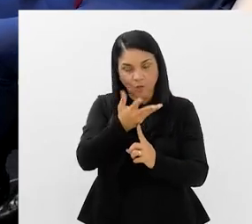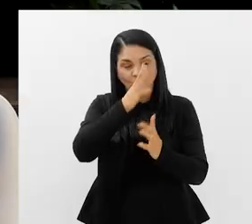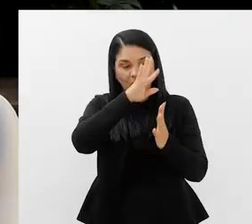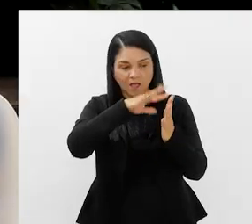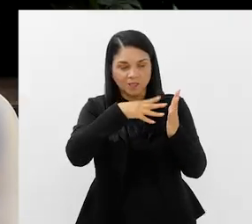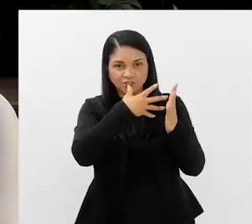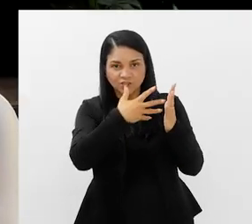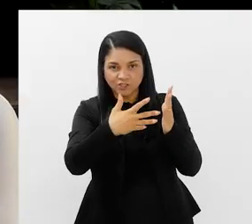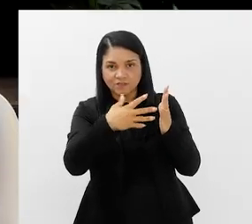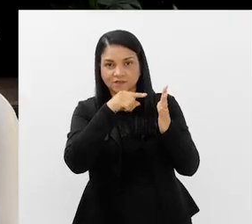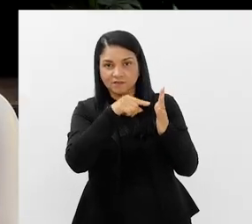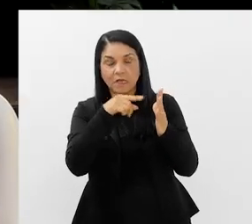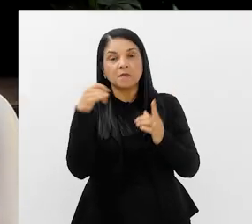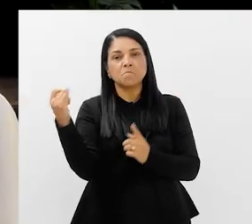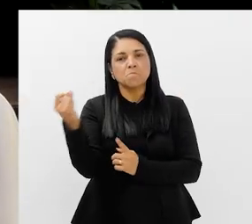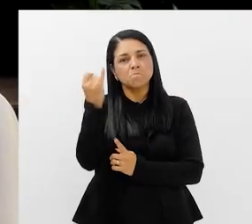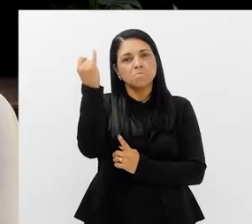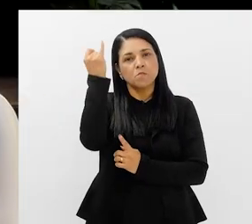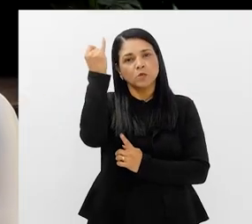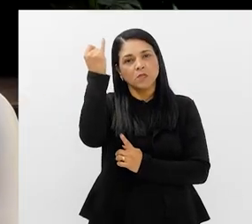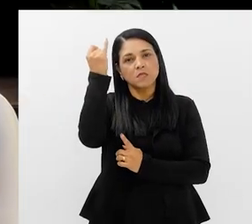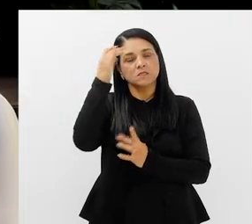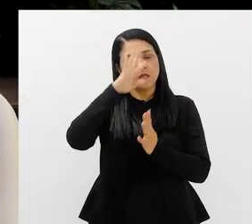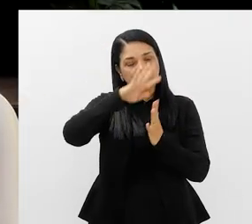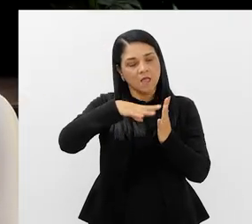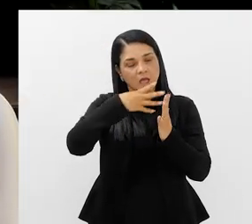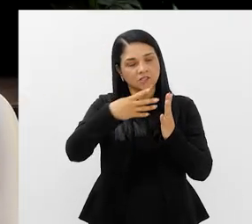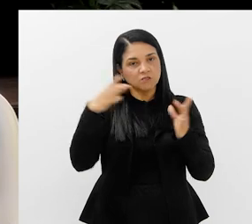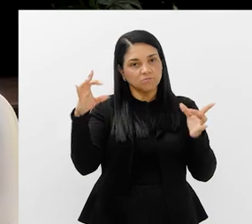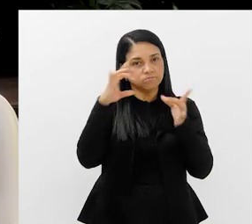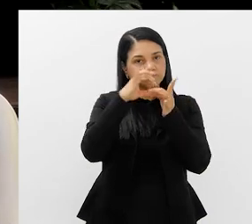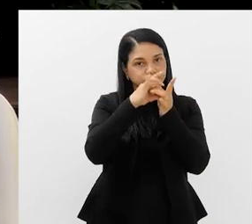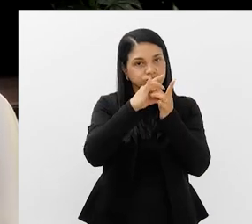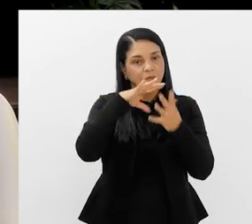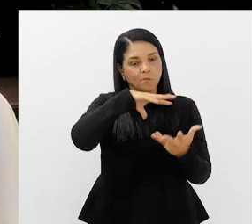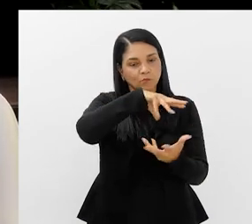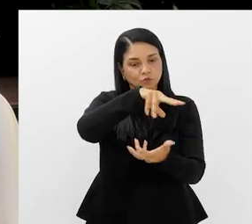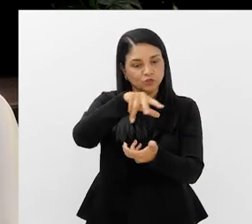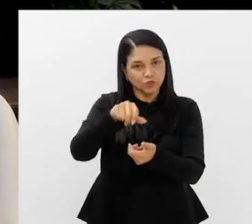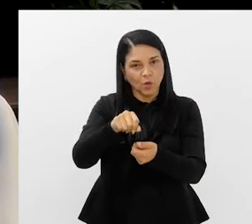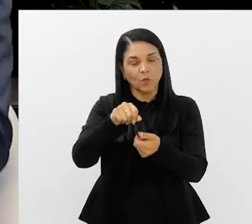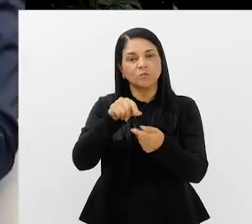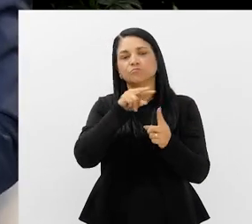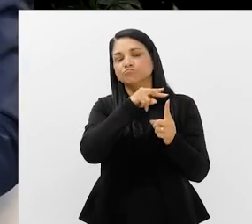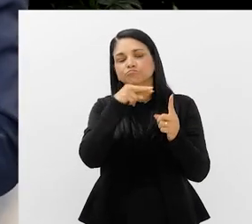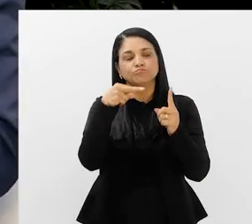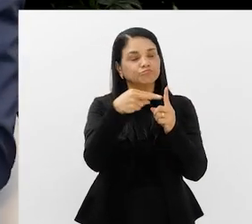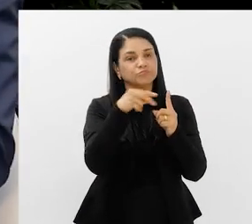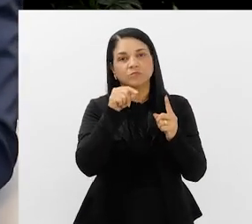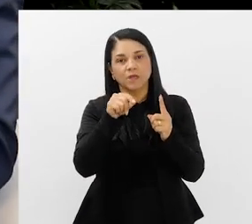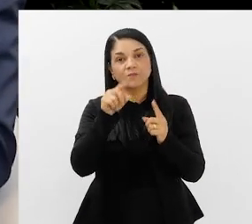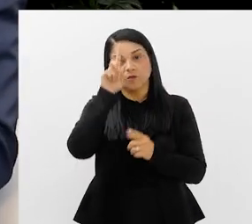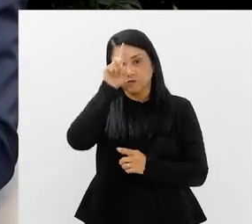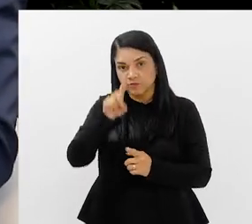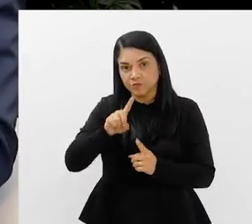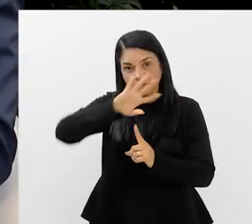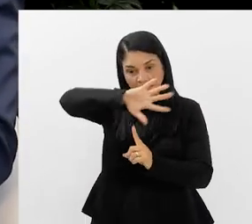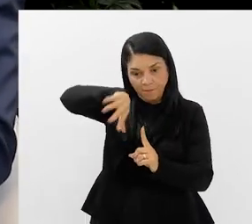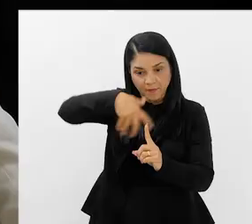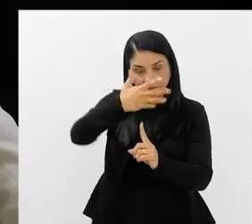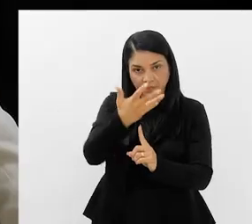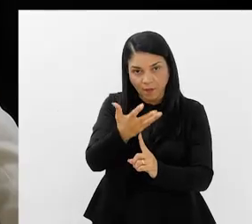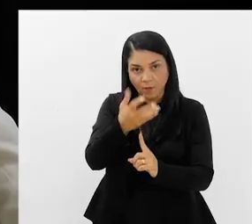direito ambiental, num contexto de importância das agendas mundiais. Traz para a gente essa perspectiva inicialmente. O